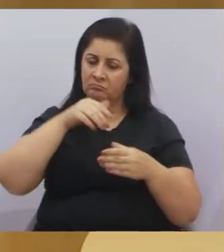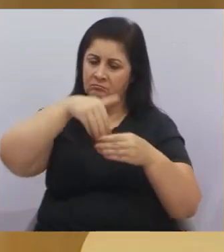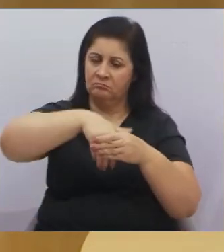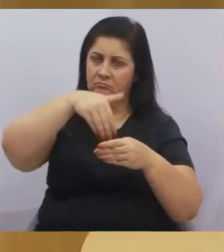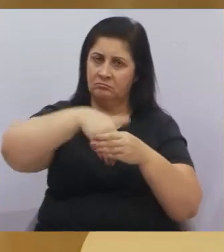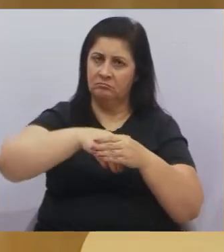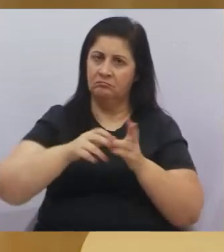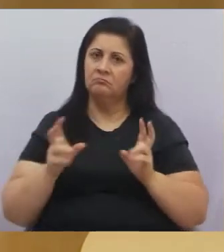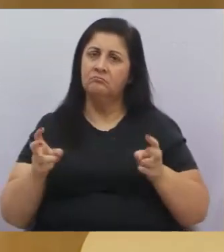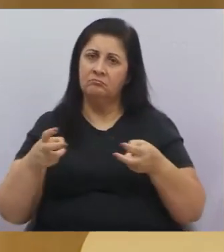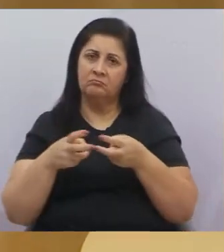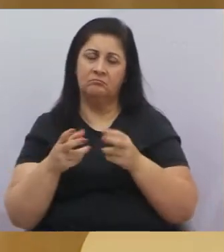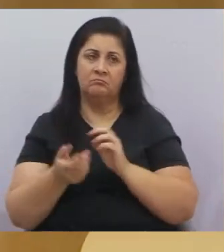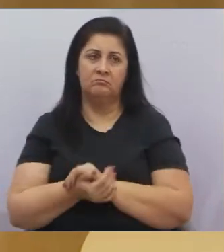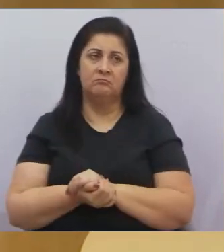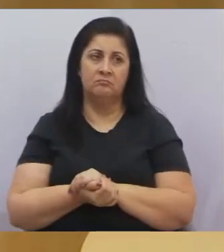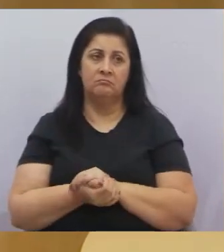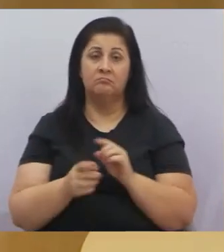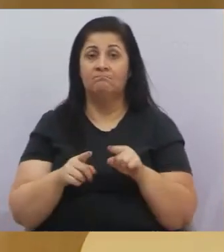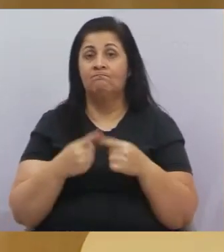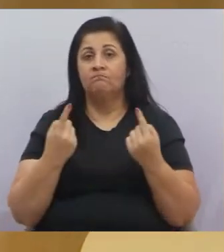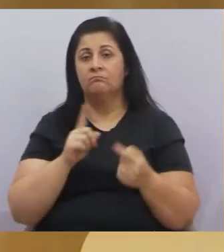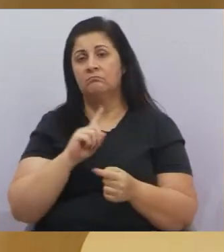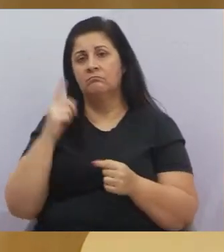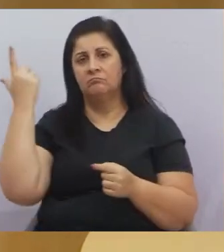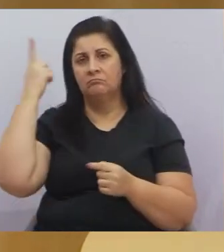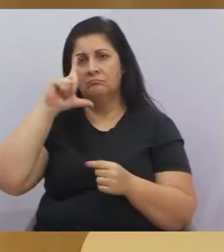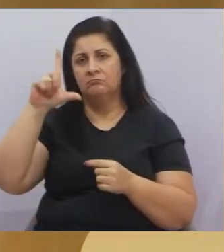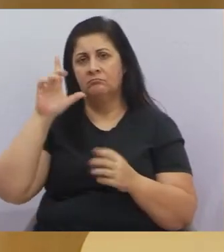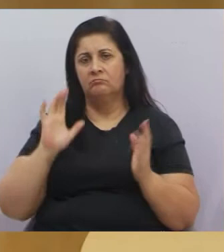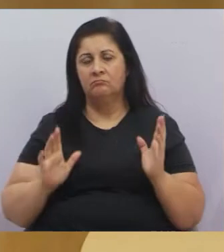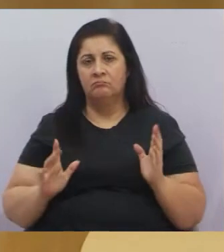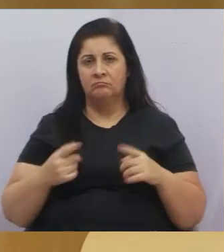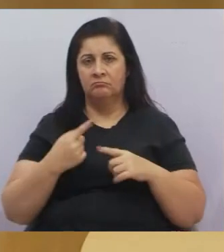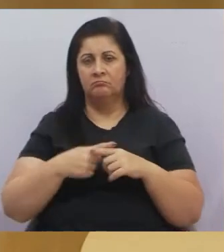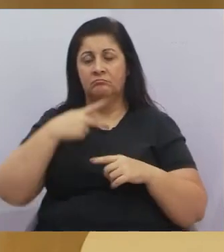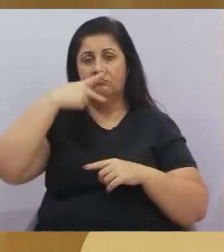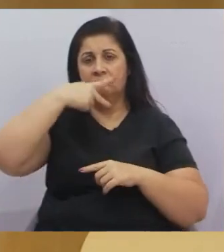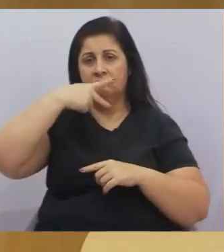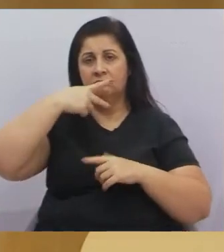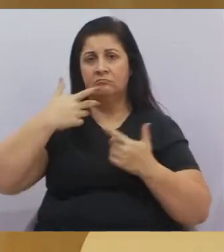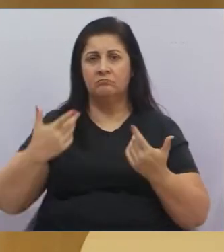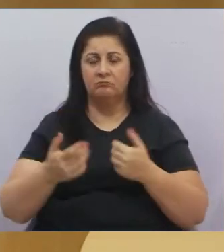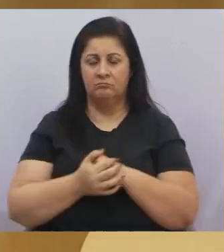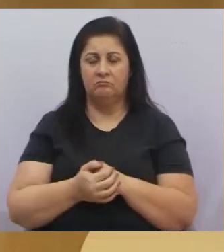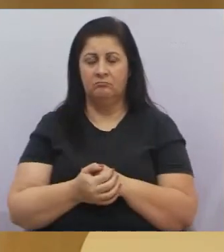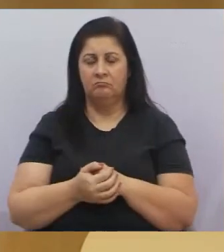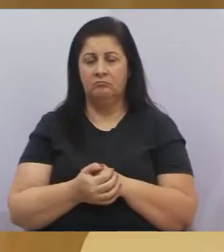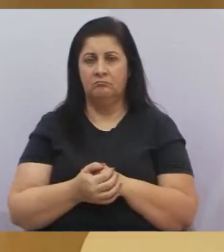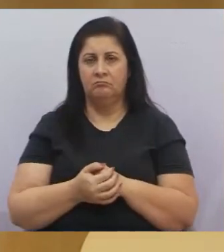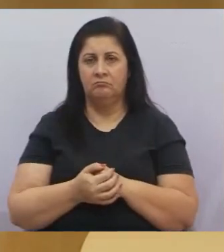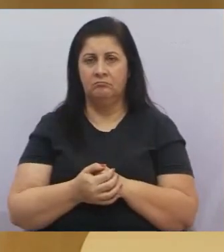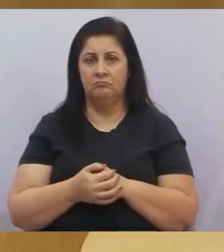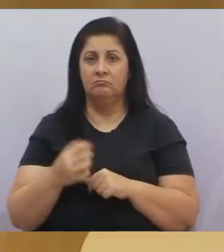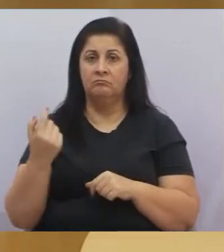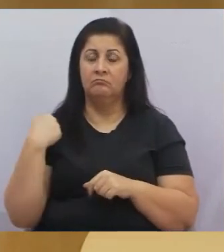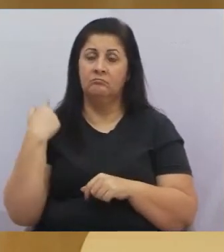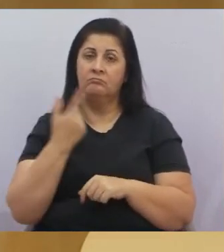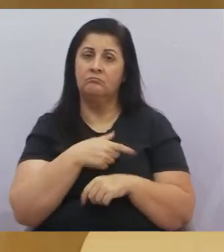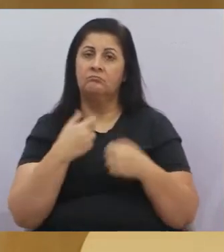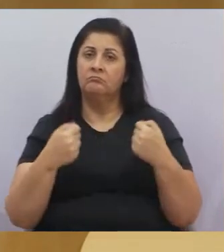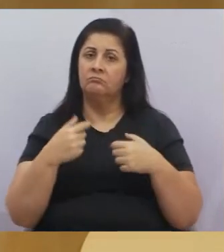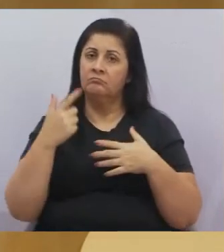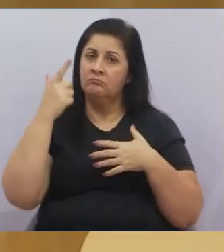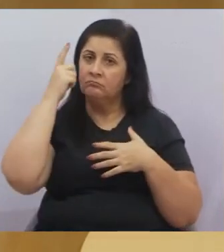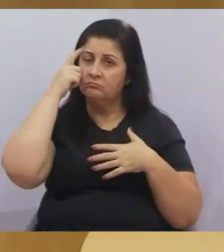nessa casa, mas não chegou a entrar por causa do partido. Por causa do partido, nós temos que colocar uma